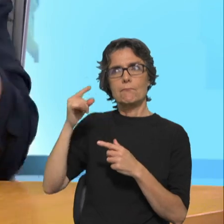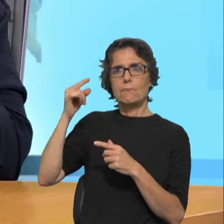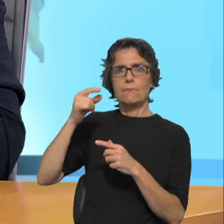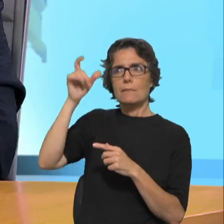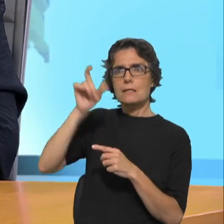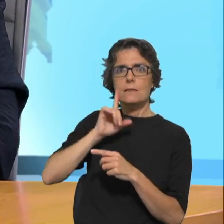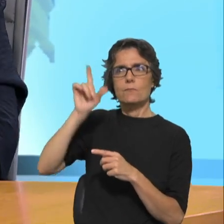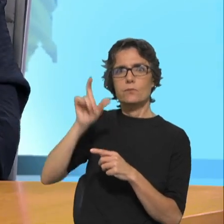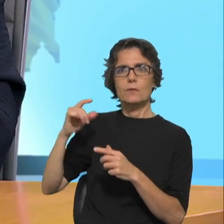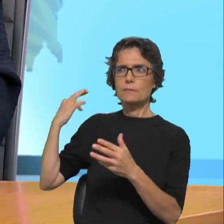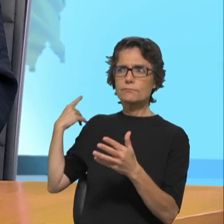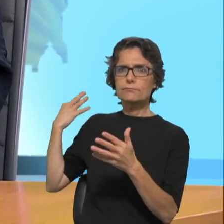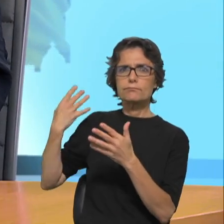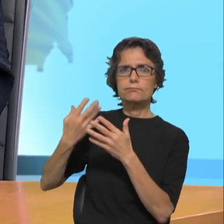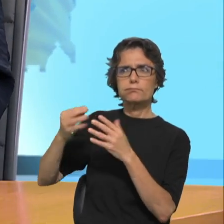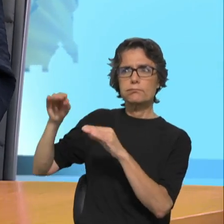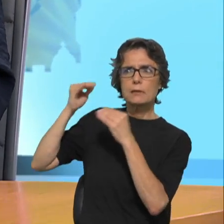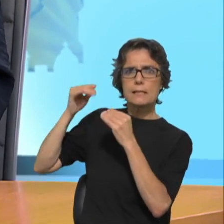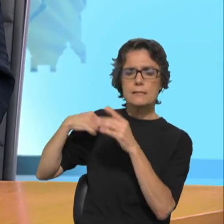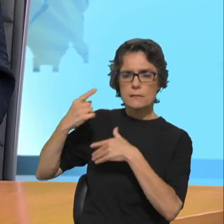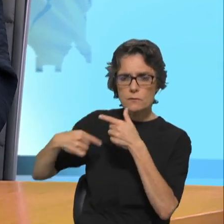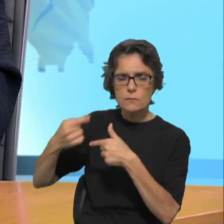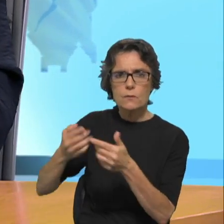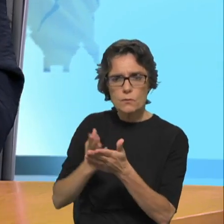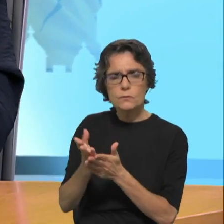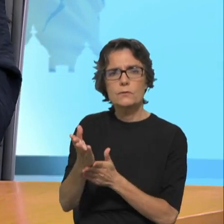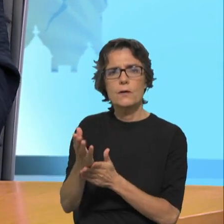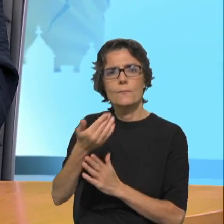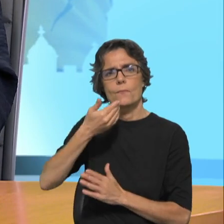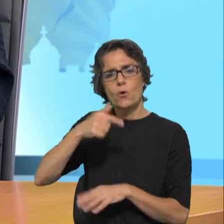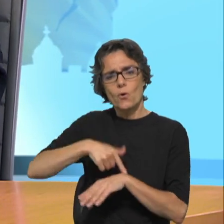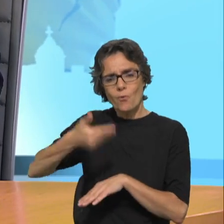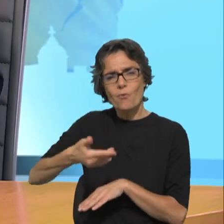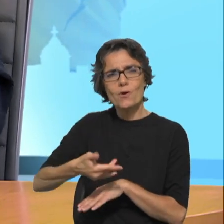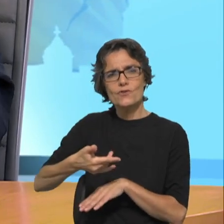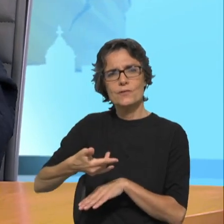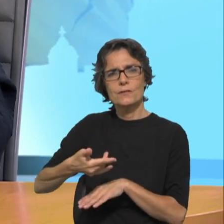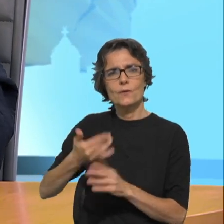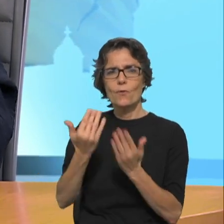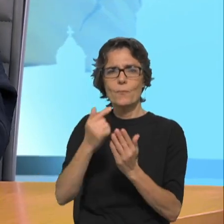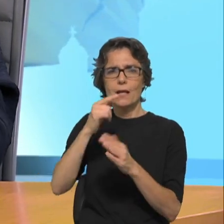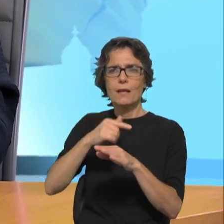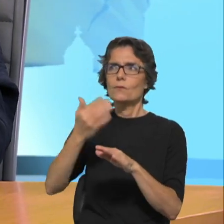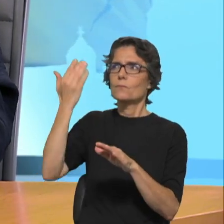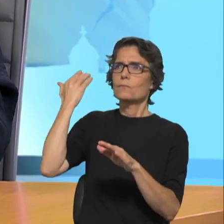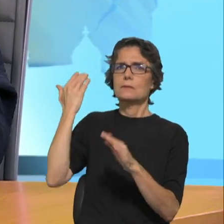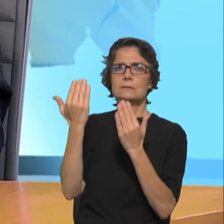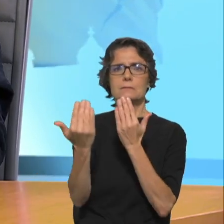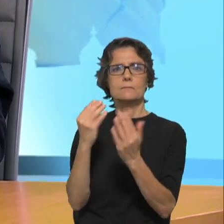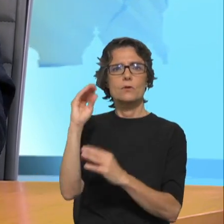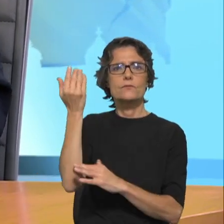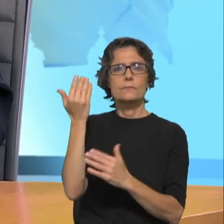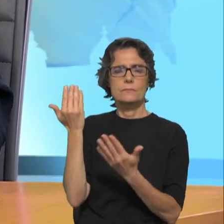de outros receber para perceber como é que a nós nos é pedido hoje em dia de encarnar melhor este mesmo património espiritual que